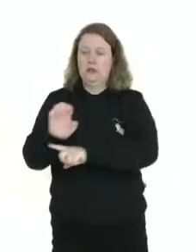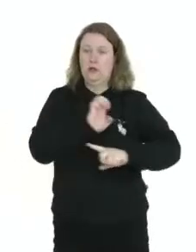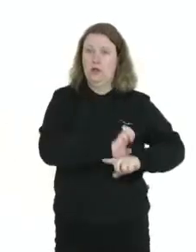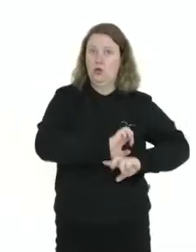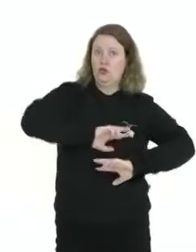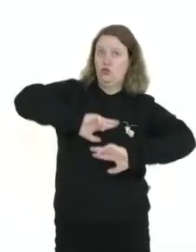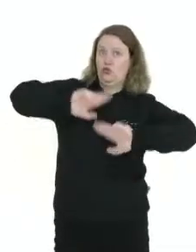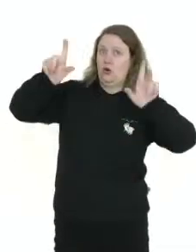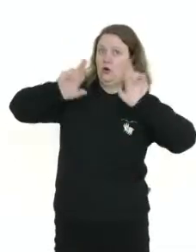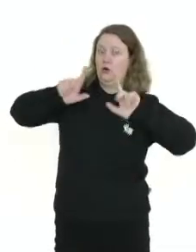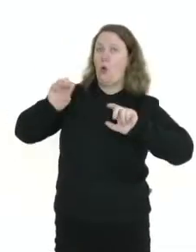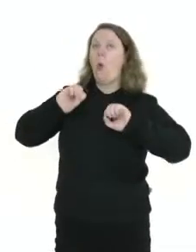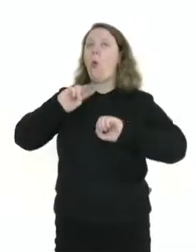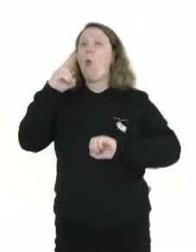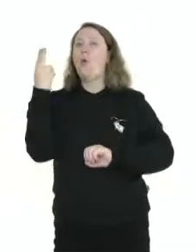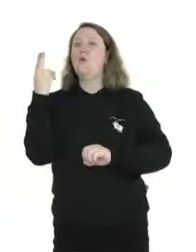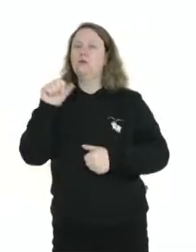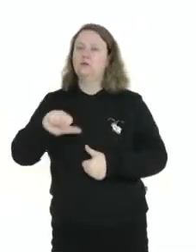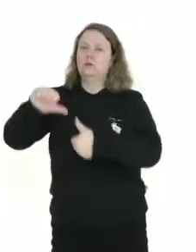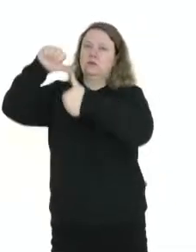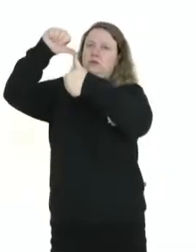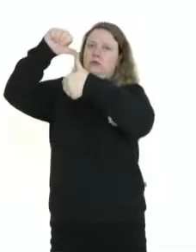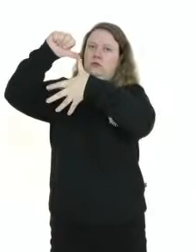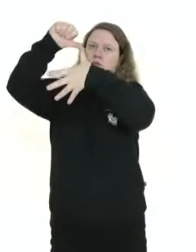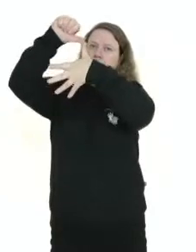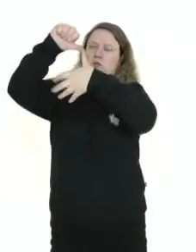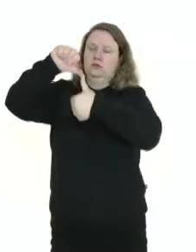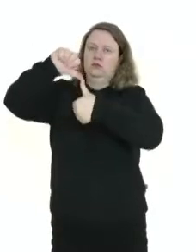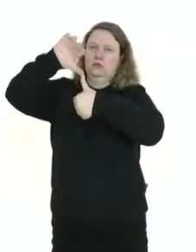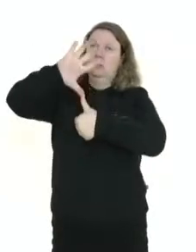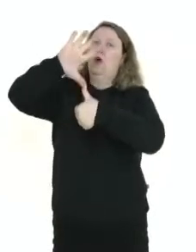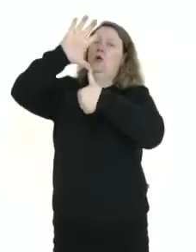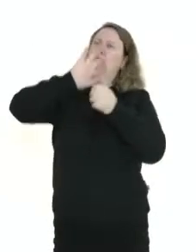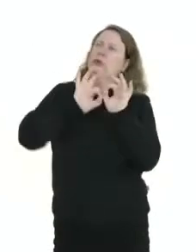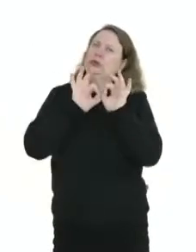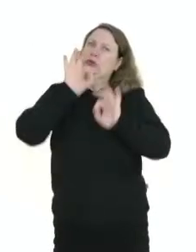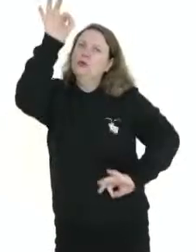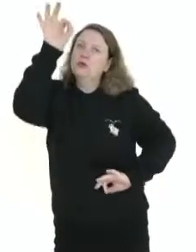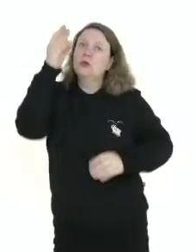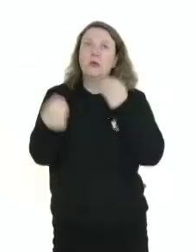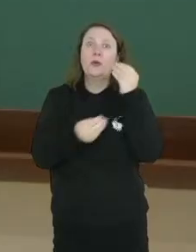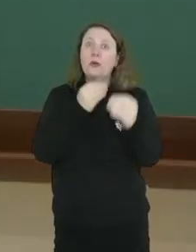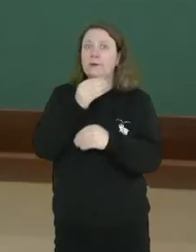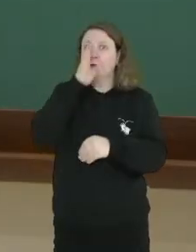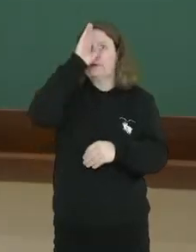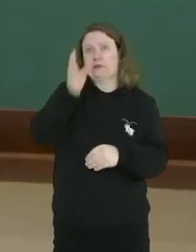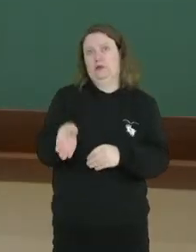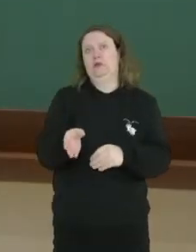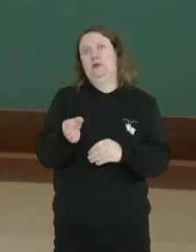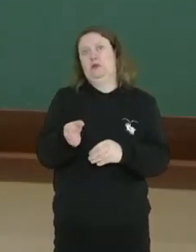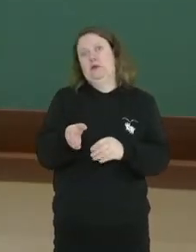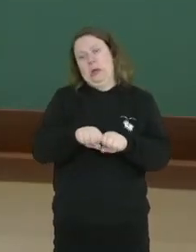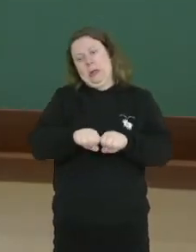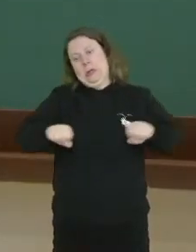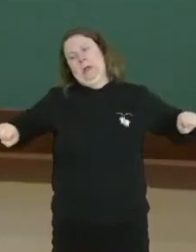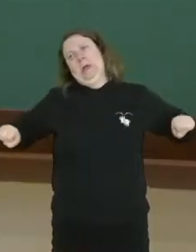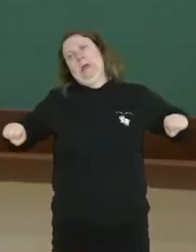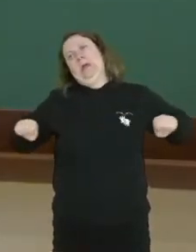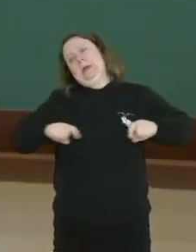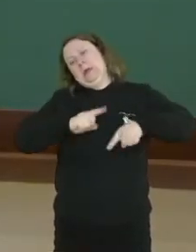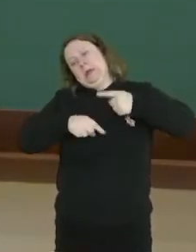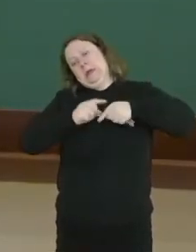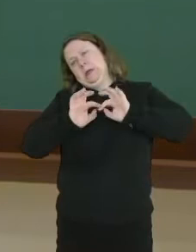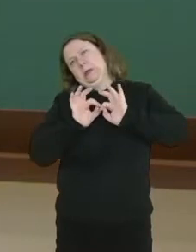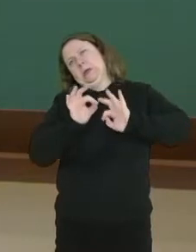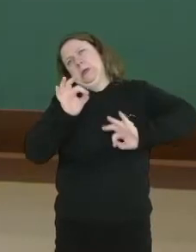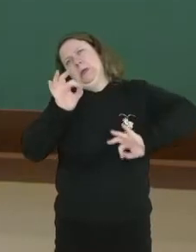em continentes diferentes, bem longe, né? Não é possível fazer uma medição direta, você esticar uma corda, uma fita métrica, alguma coisa e